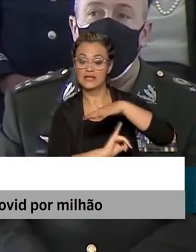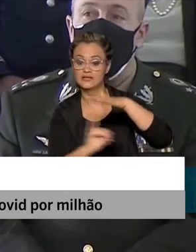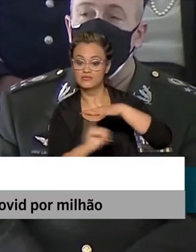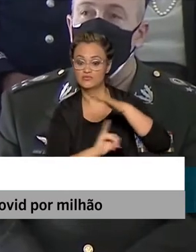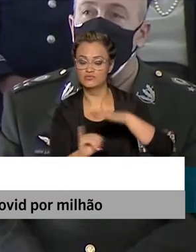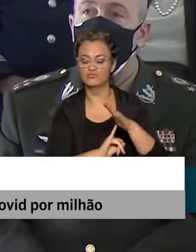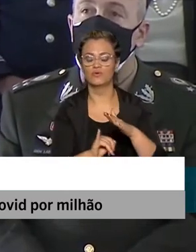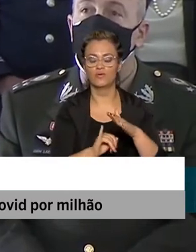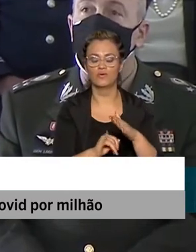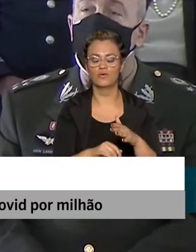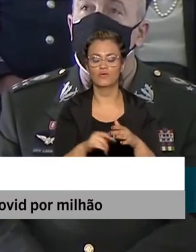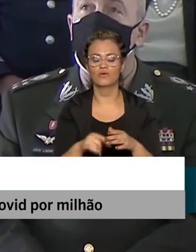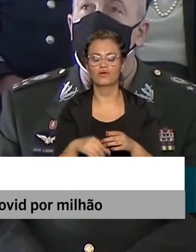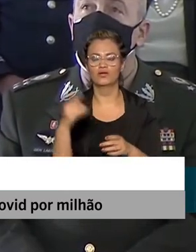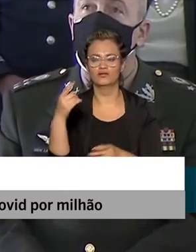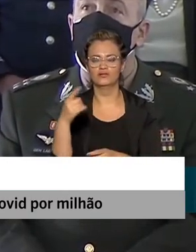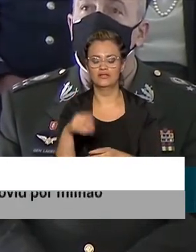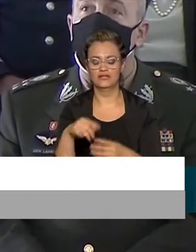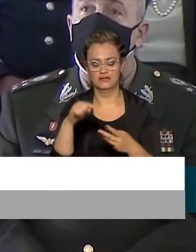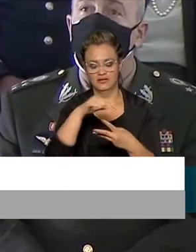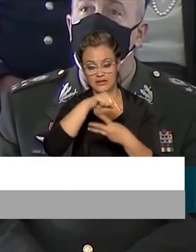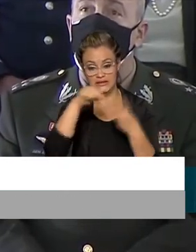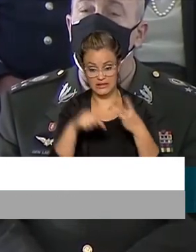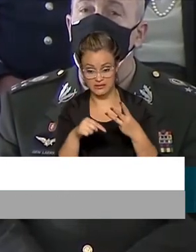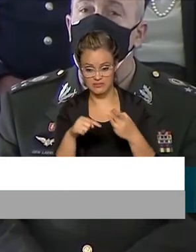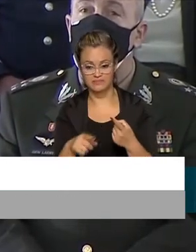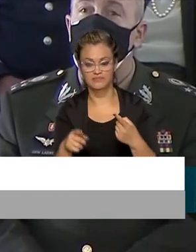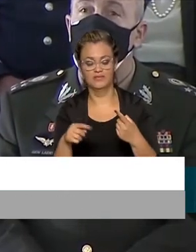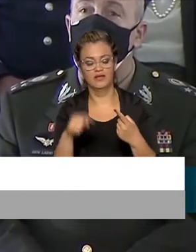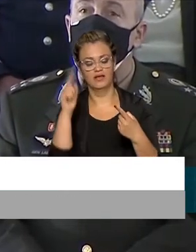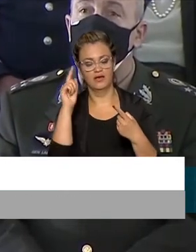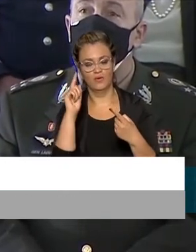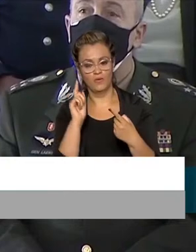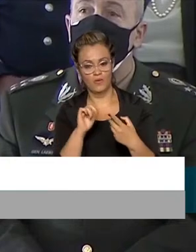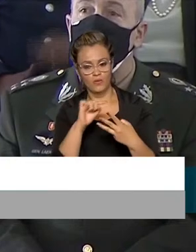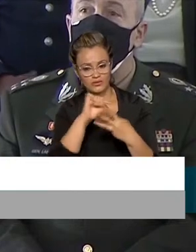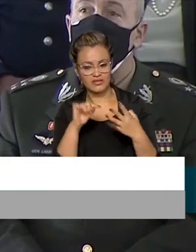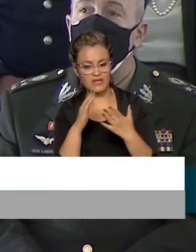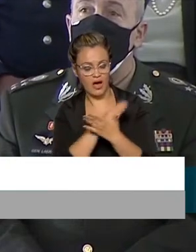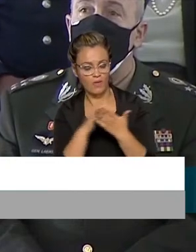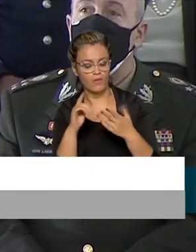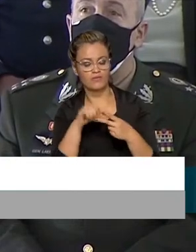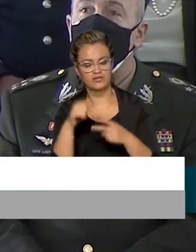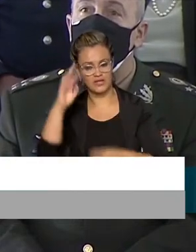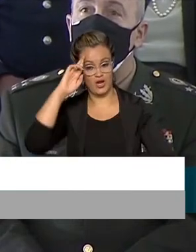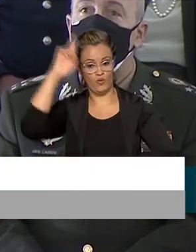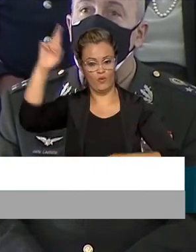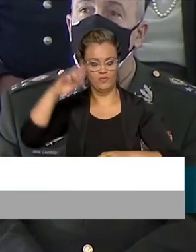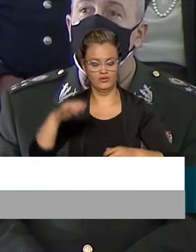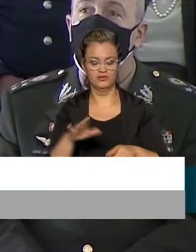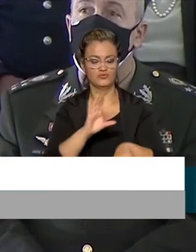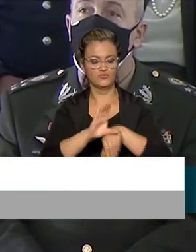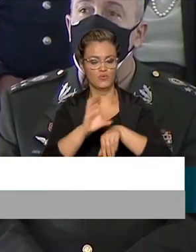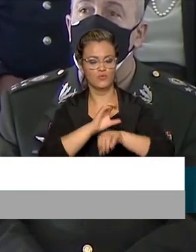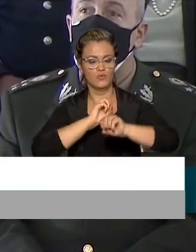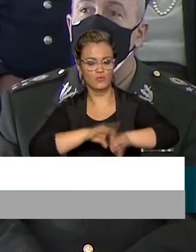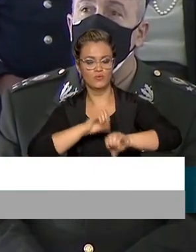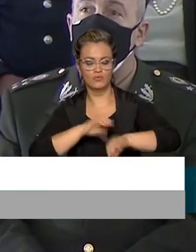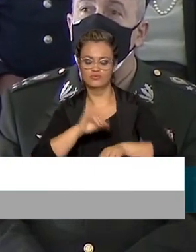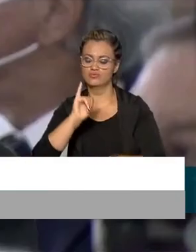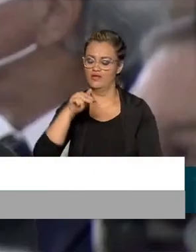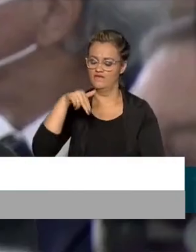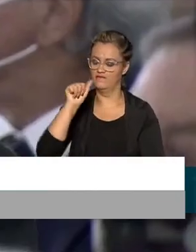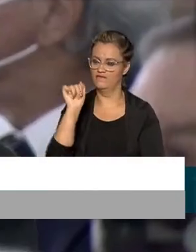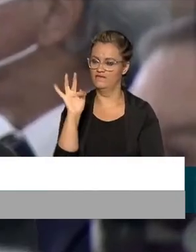das Agulhas Negras em 3 oportunidades, tendo sido, em uma delas, o comandante do curso de